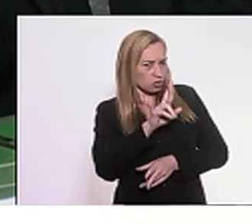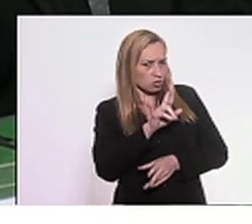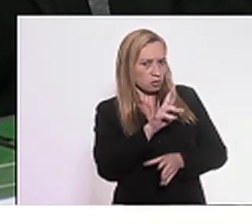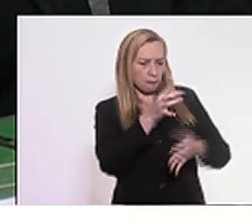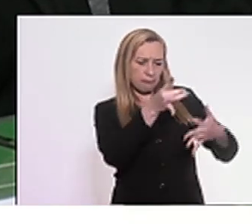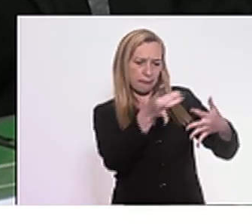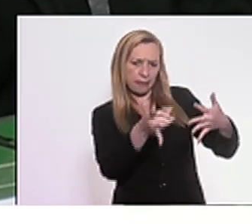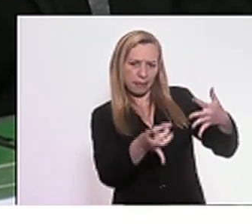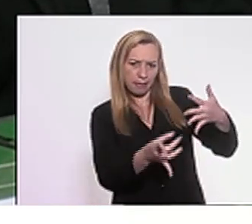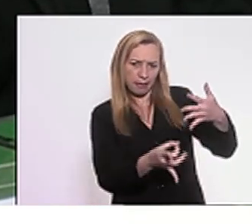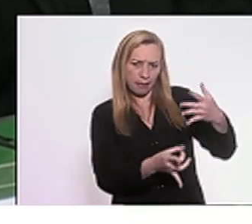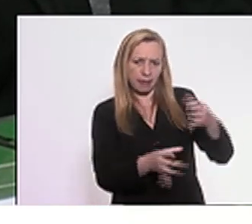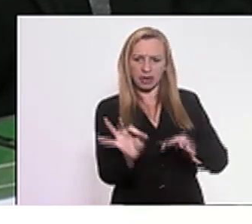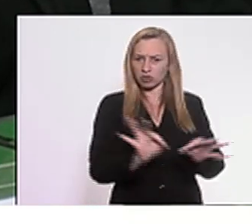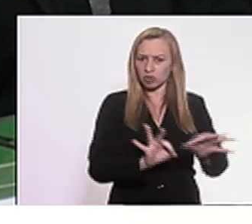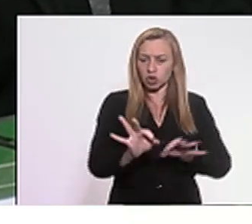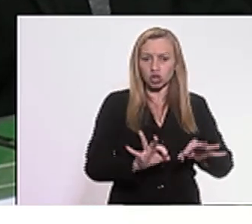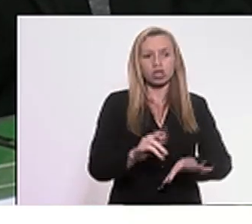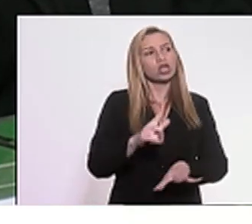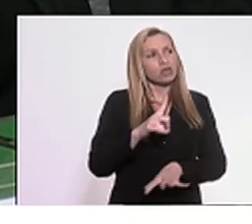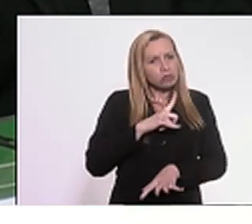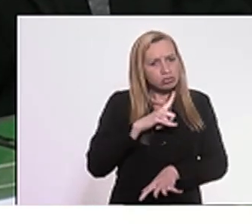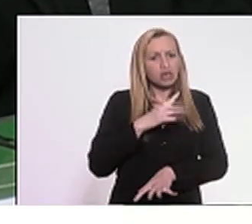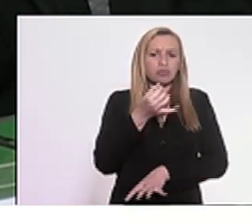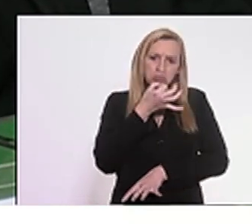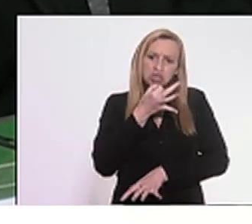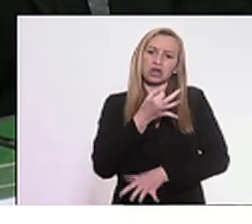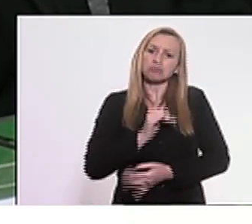nesse projeto, eu teria algumas sugestões.